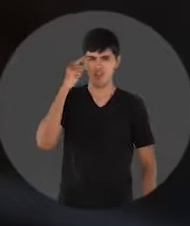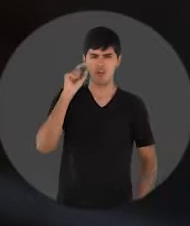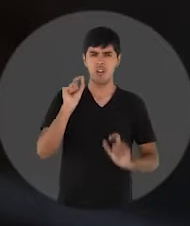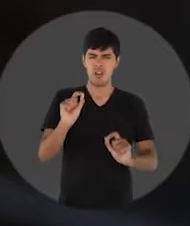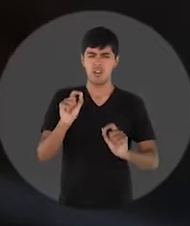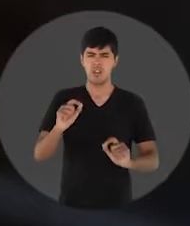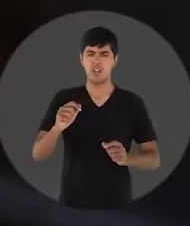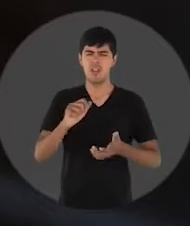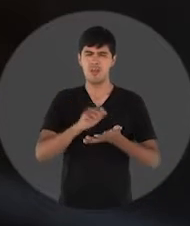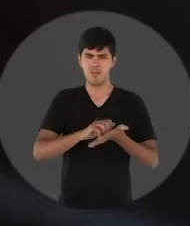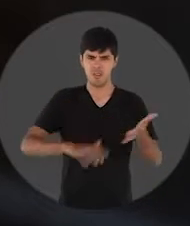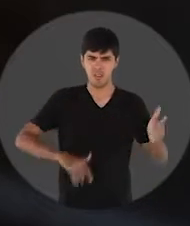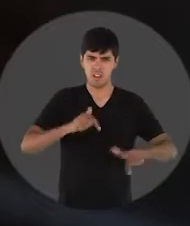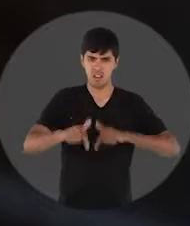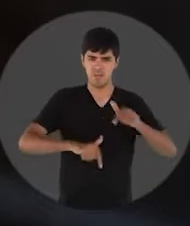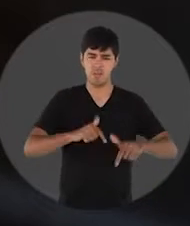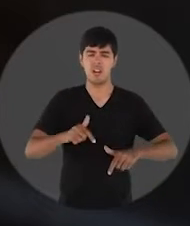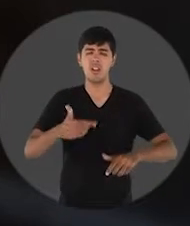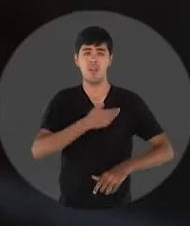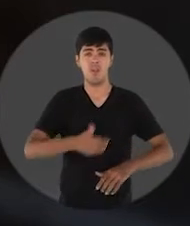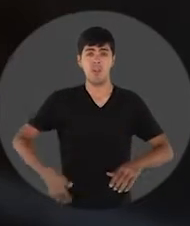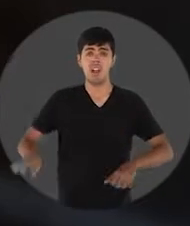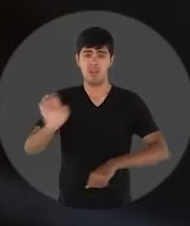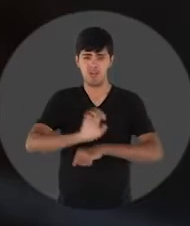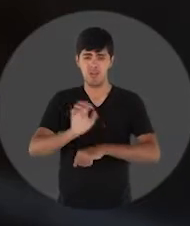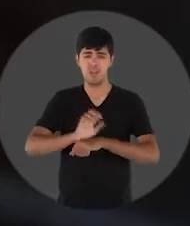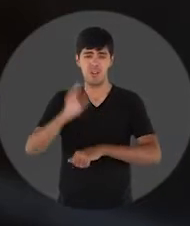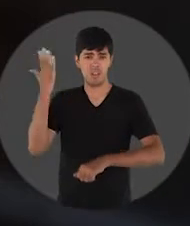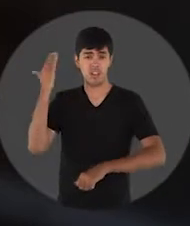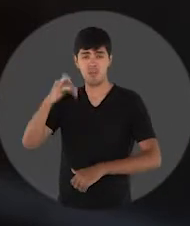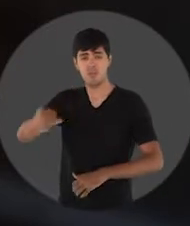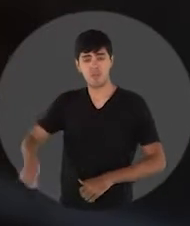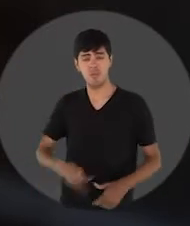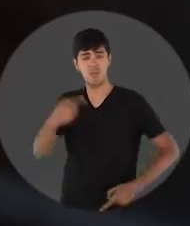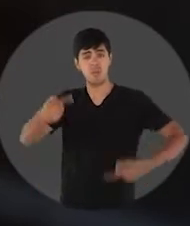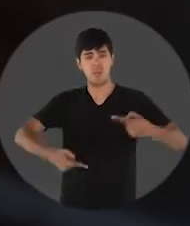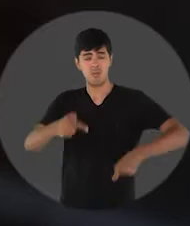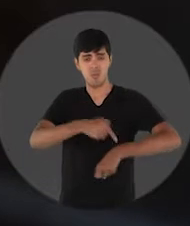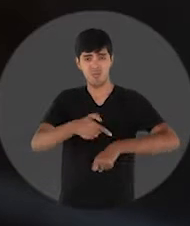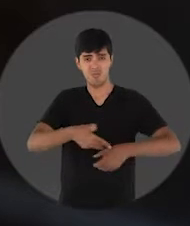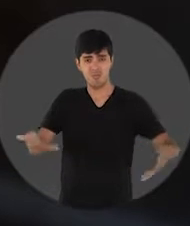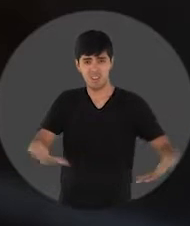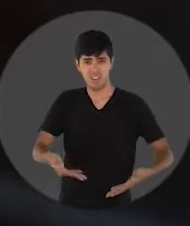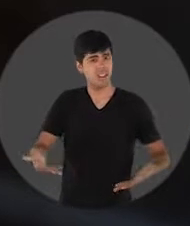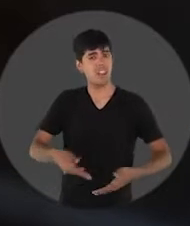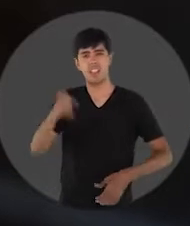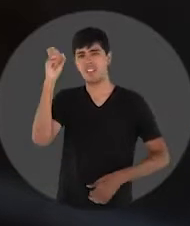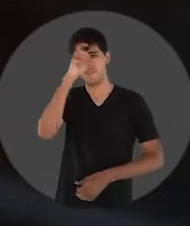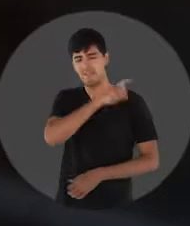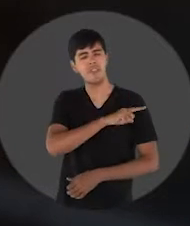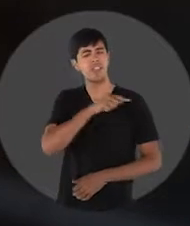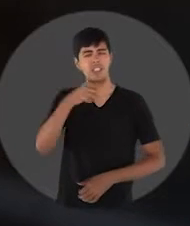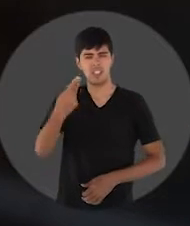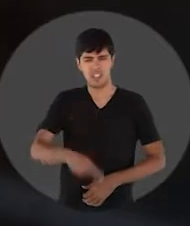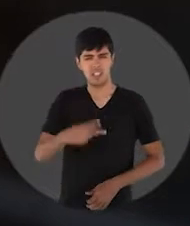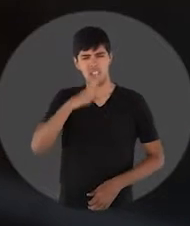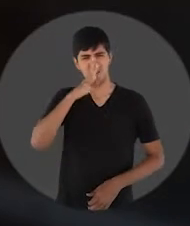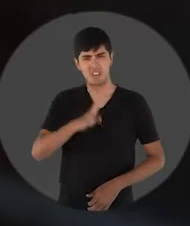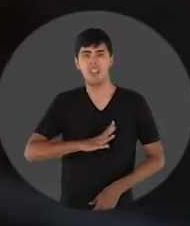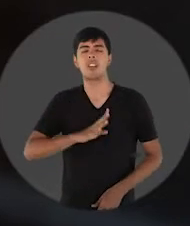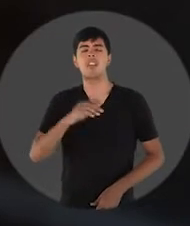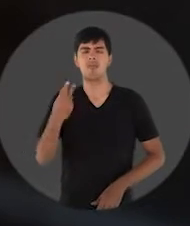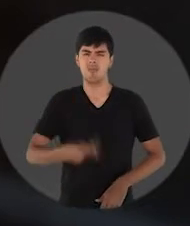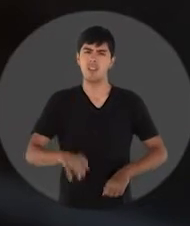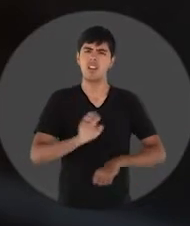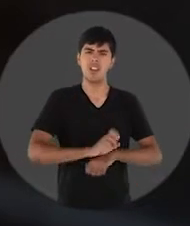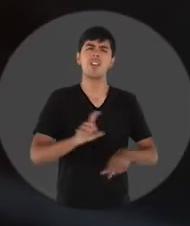colocando em dúvida minhas ações como governadora do estado e explorando aquele momento político que não foi apenas de críticas